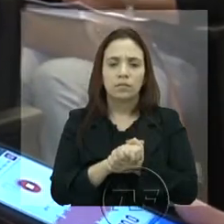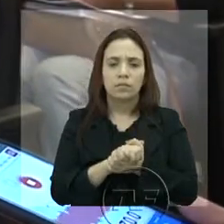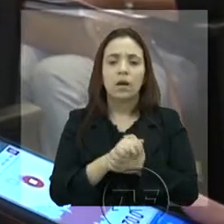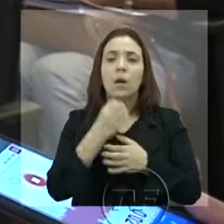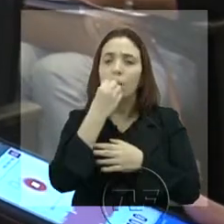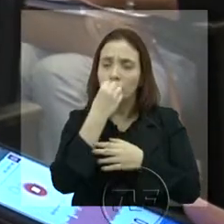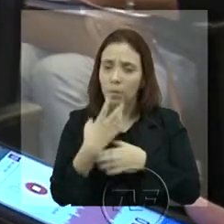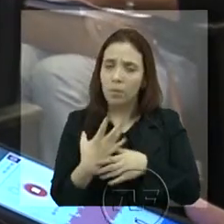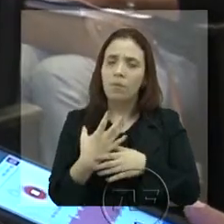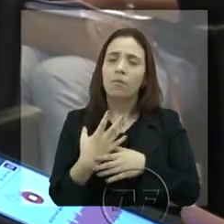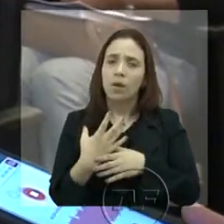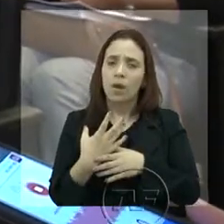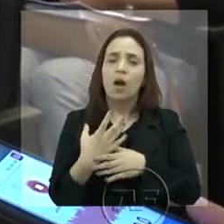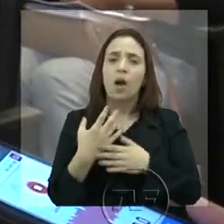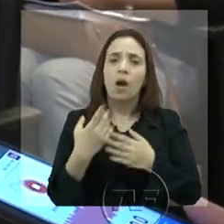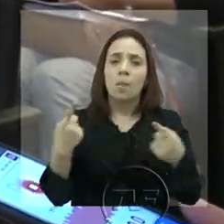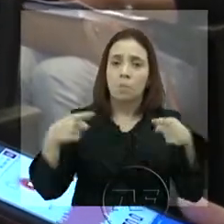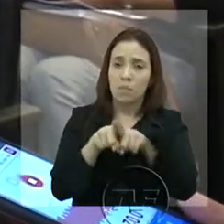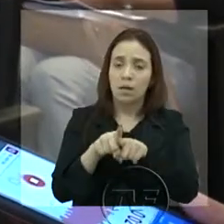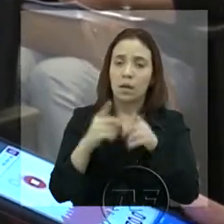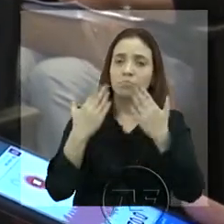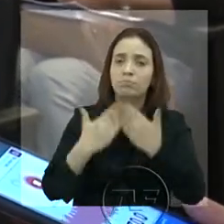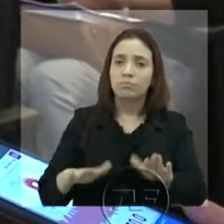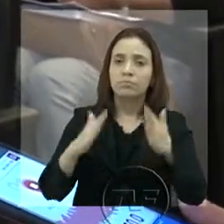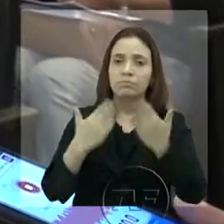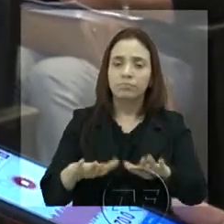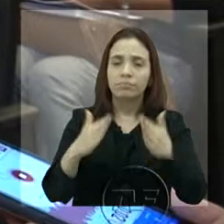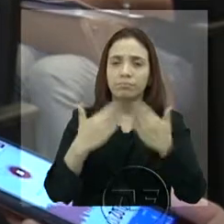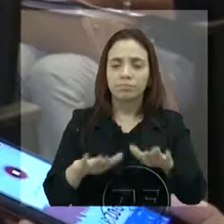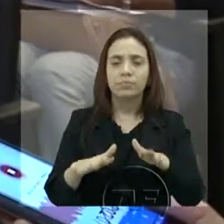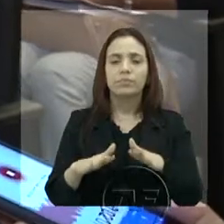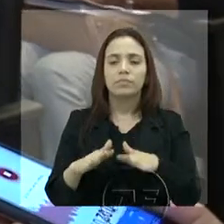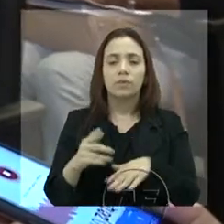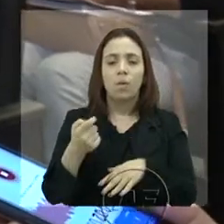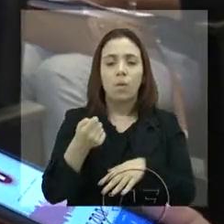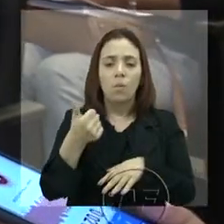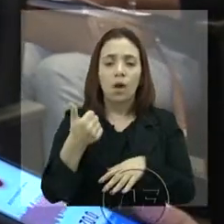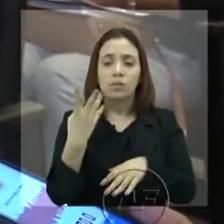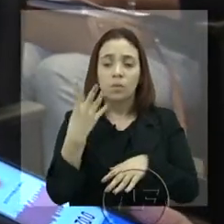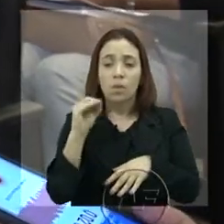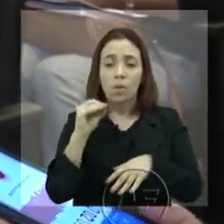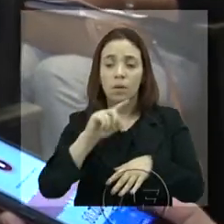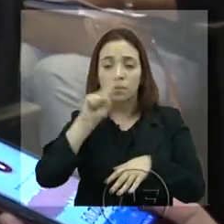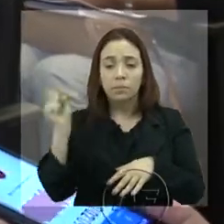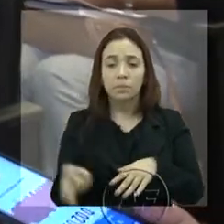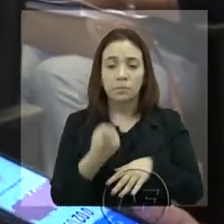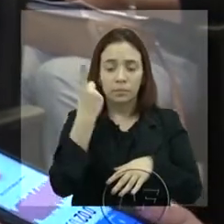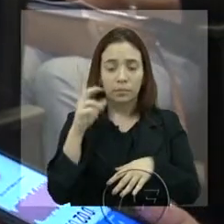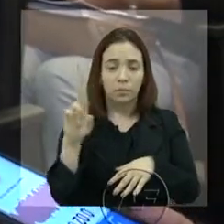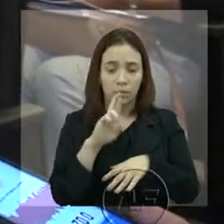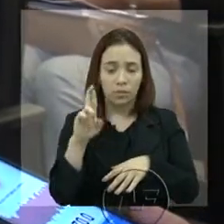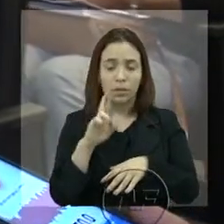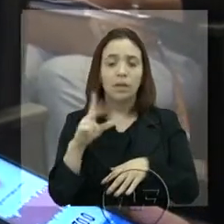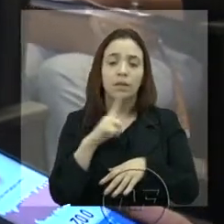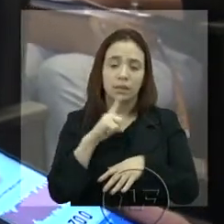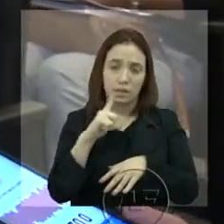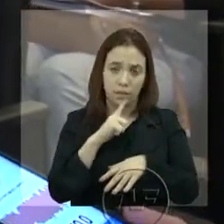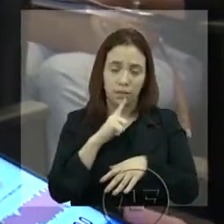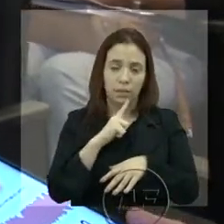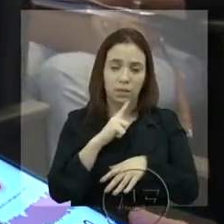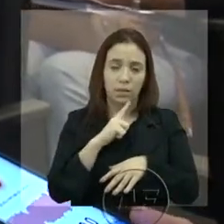de contrapartidas quase estimadas em quase 40 milhões de reais, onde temos